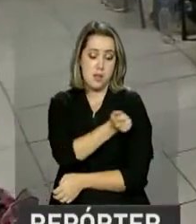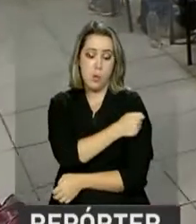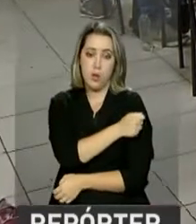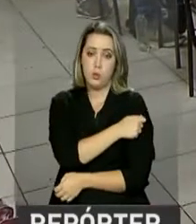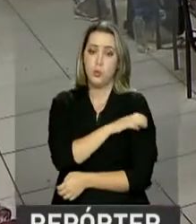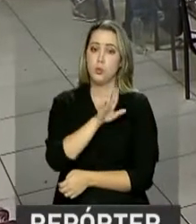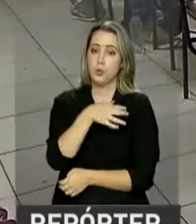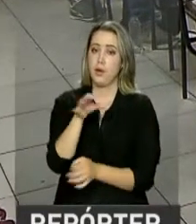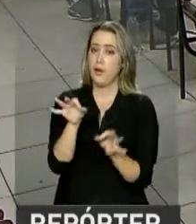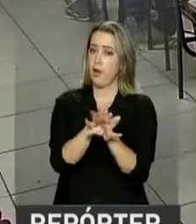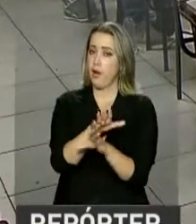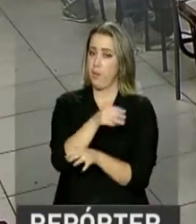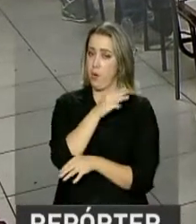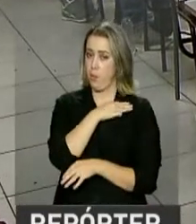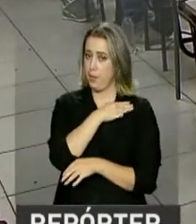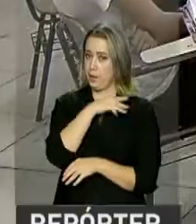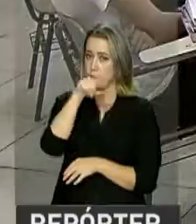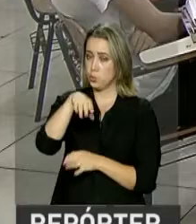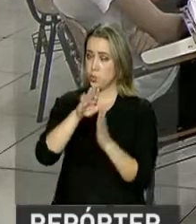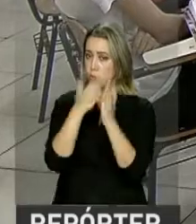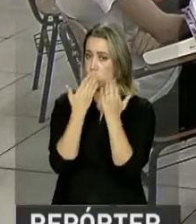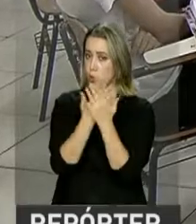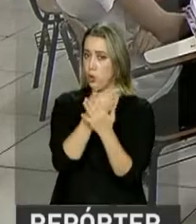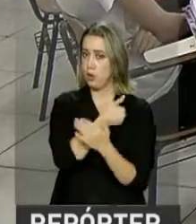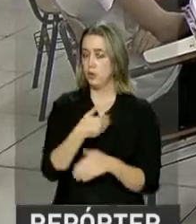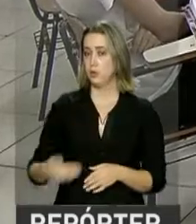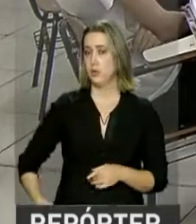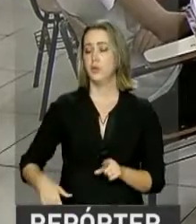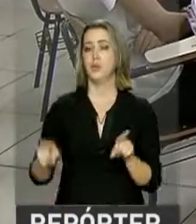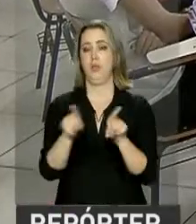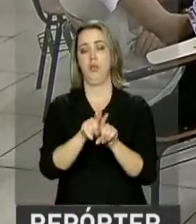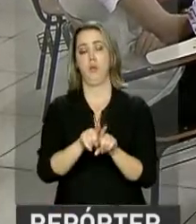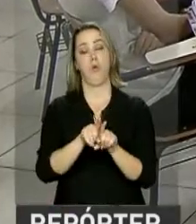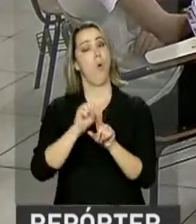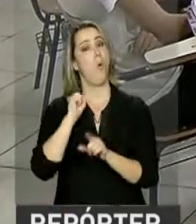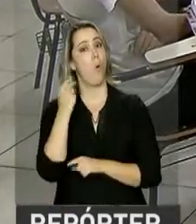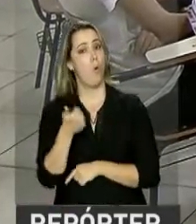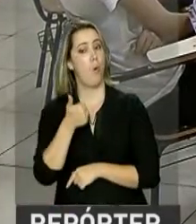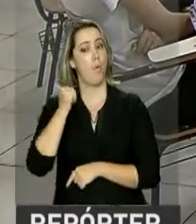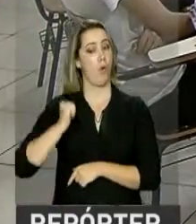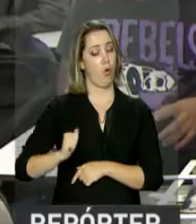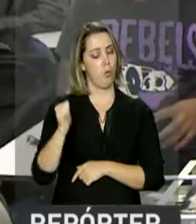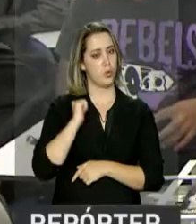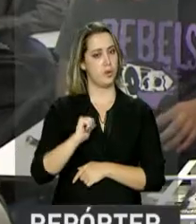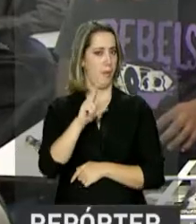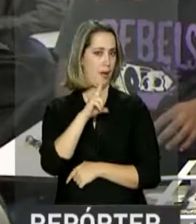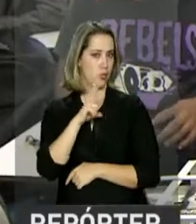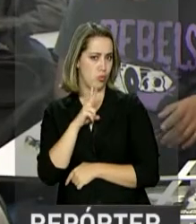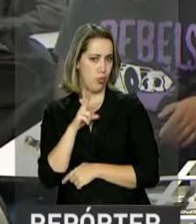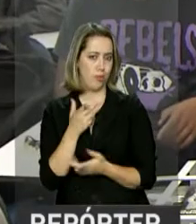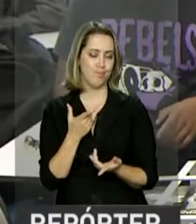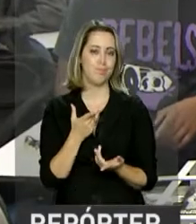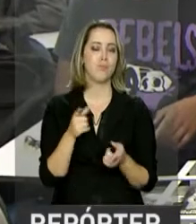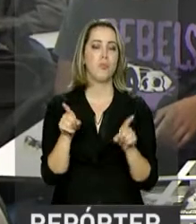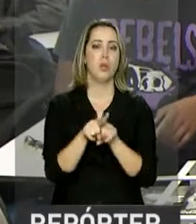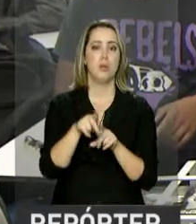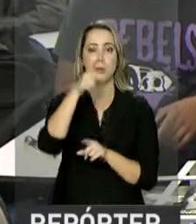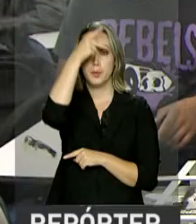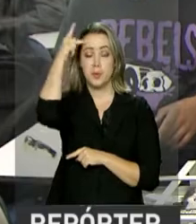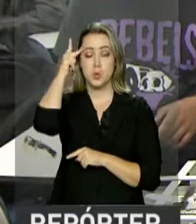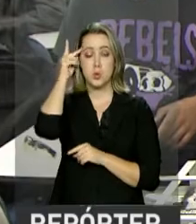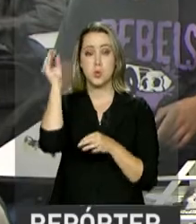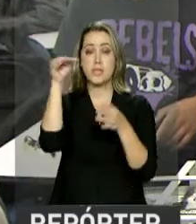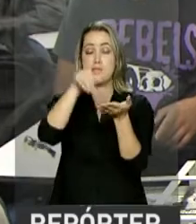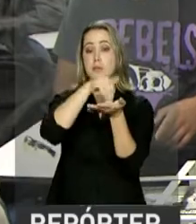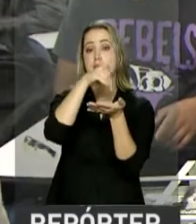o ensino médio em escola pública em colégio particular como bolsista integral além de participantes do cadastro